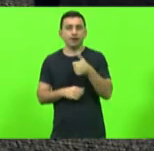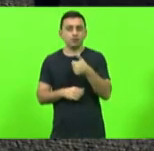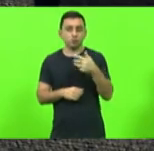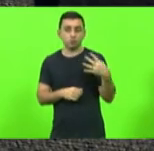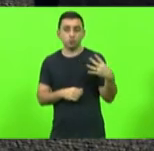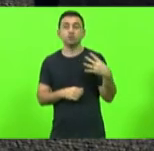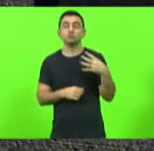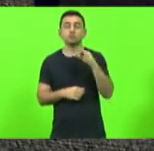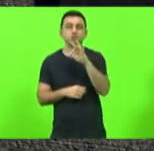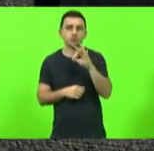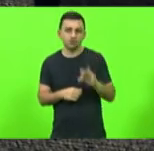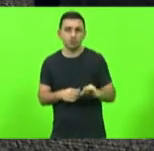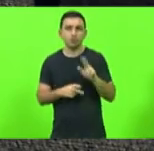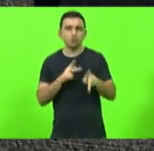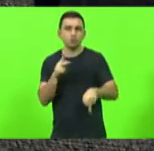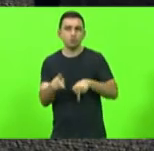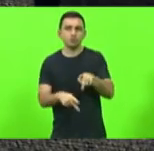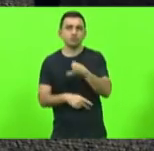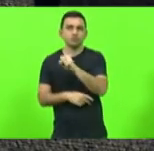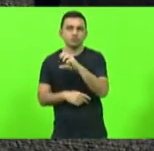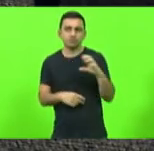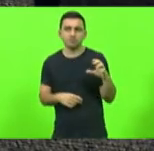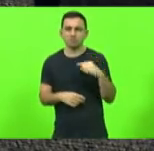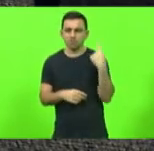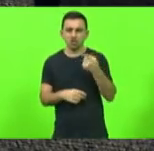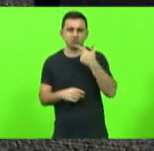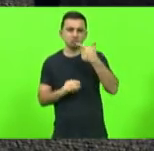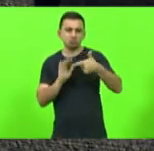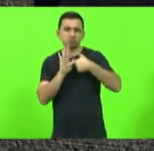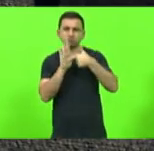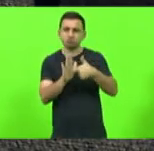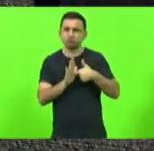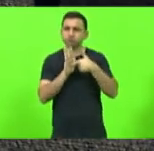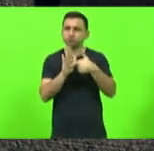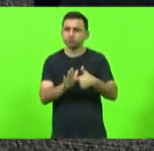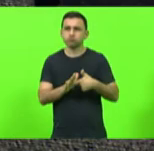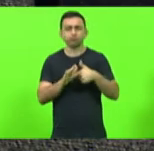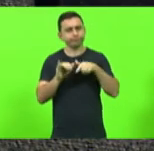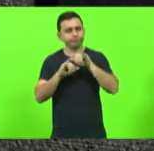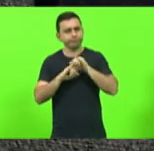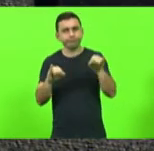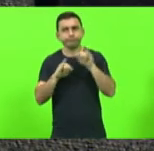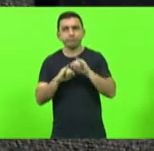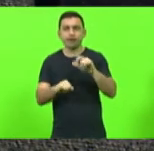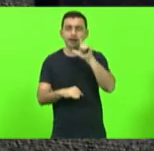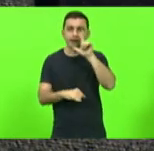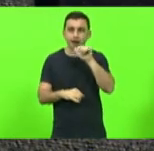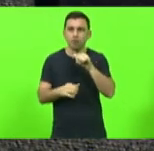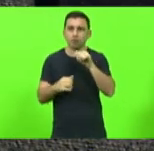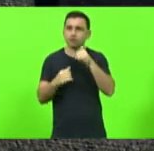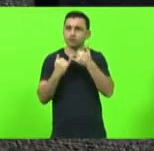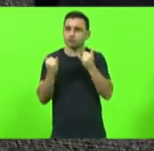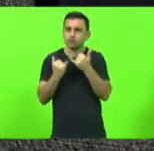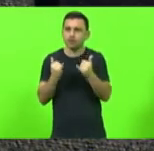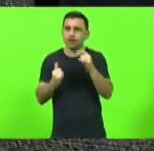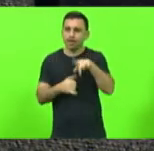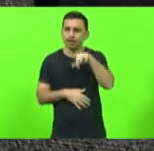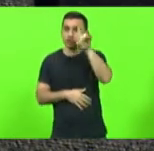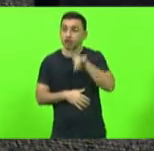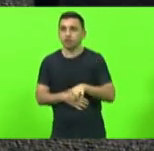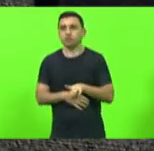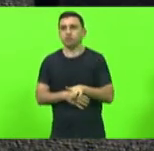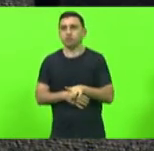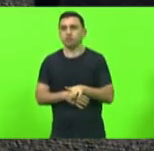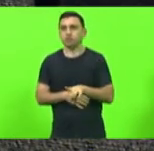população catarinense. E nós denunciamos, continuamos denunciando, que água e energia são direitos e